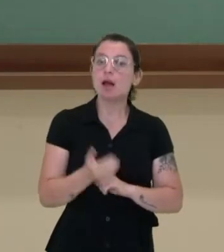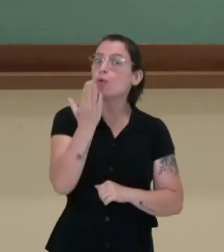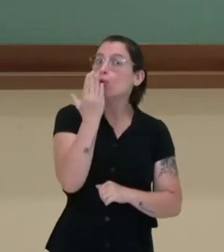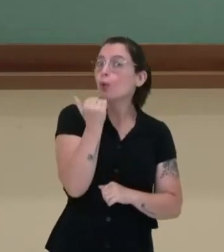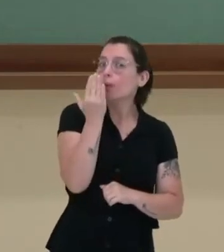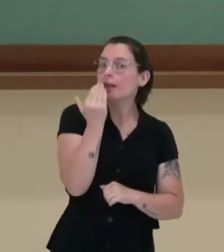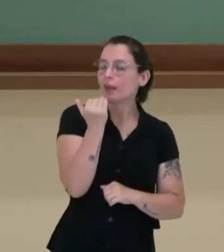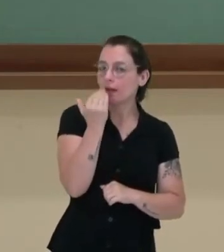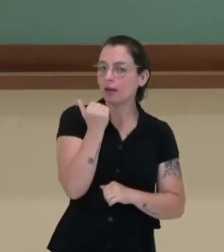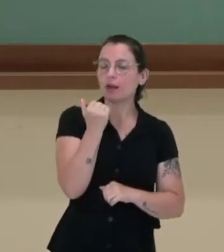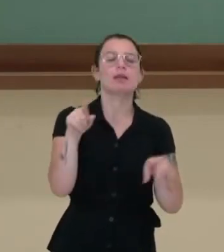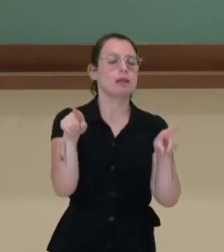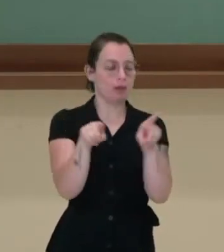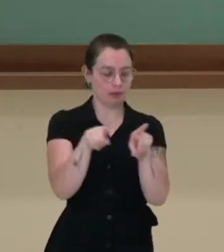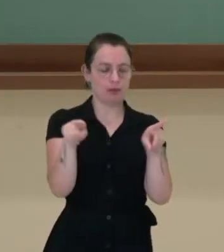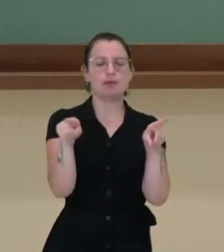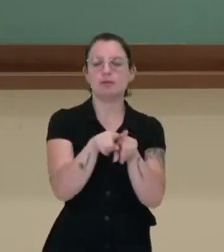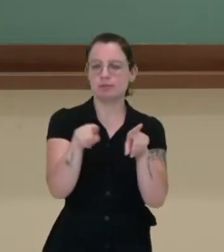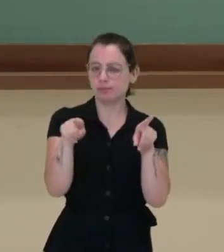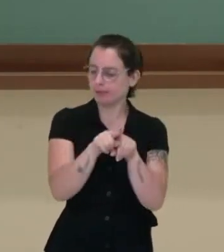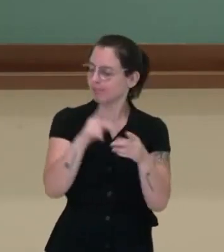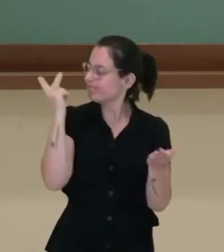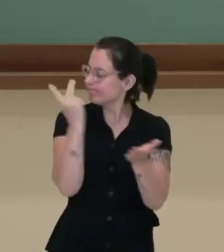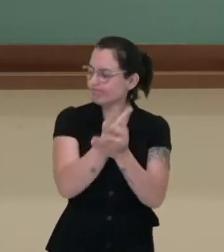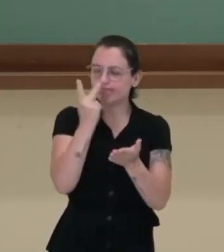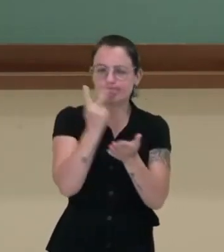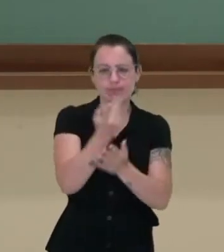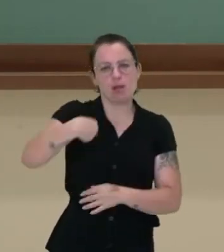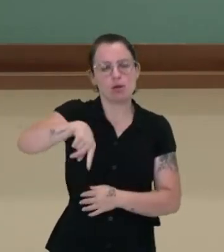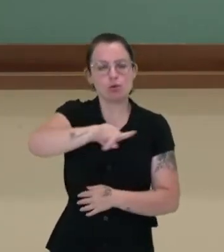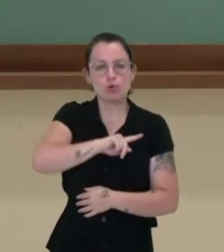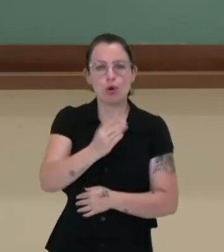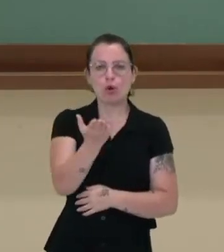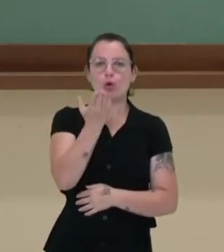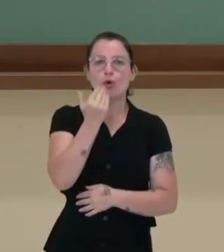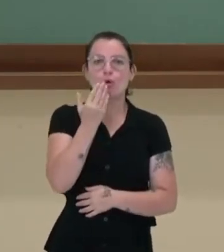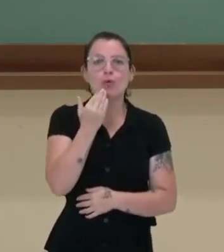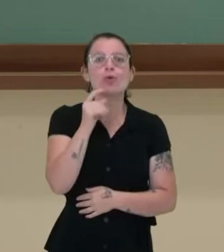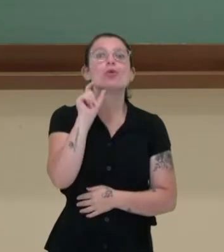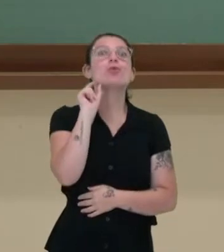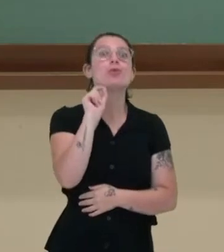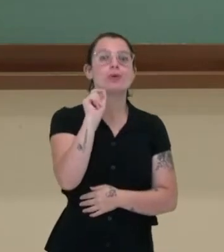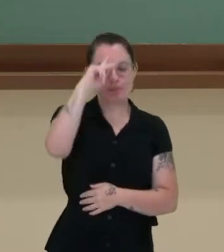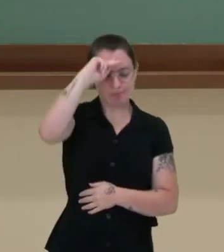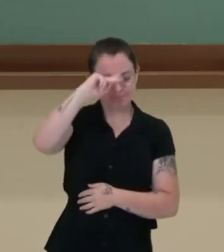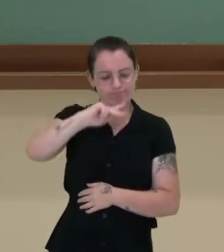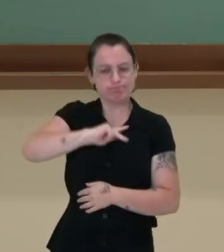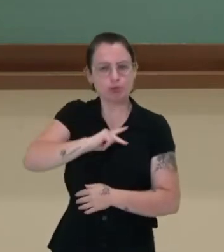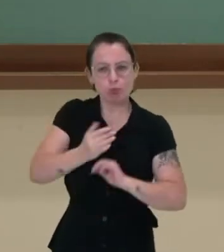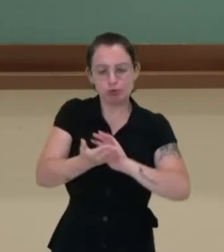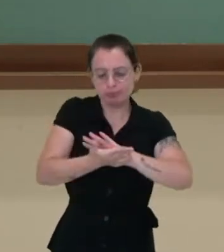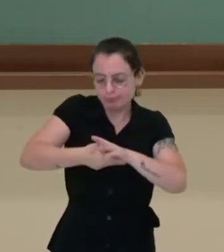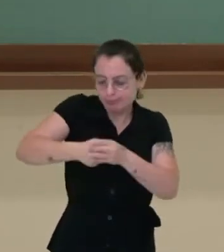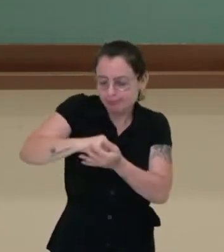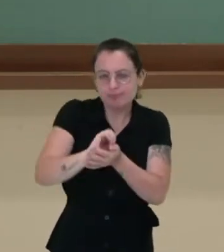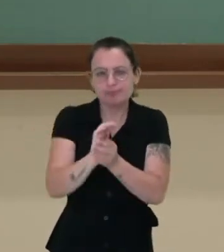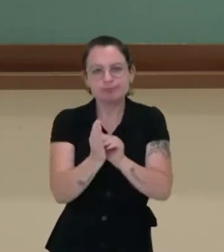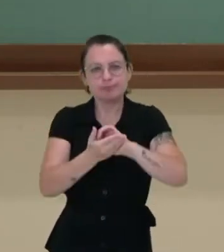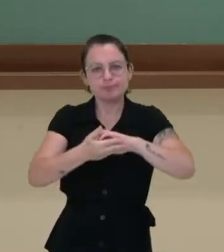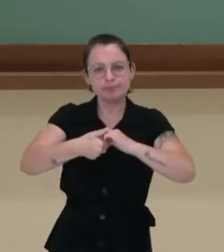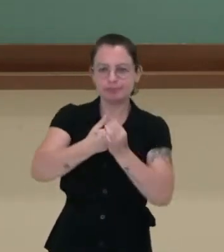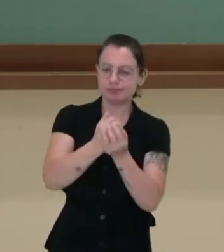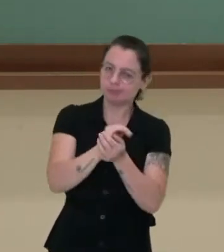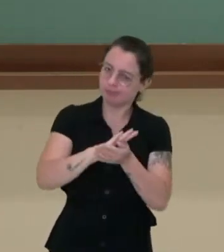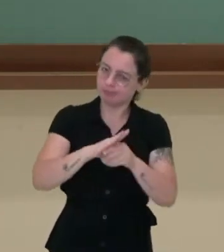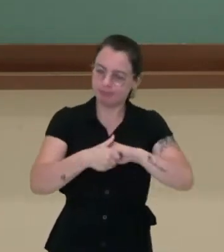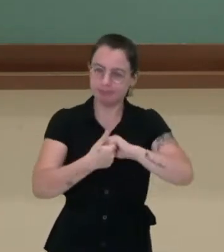Alimentos. Todas as vezes que vamos nos alimentar, primeiro a higiene pessoal, né? Temos que lavar muito bem